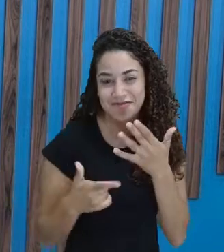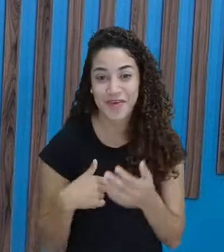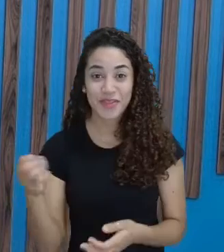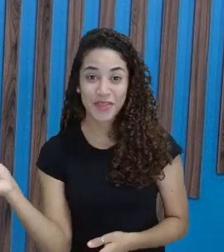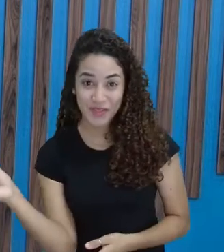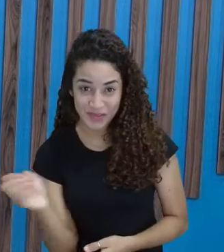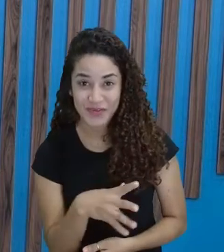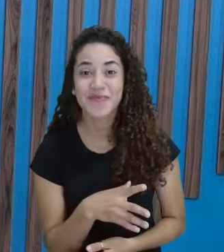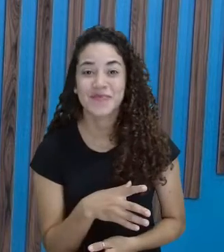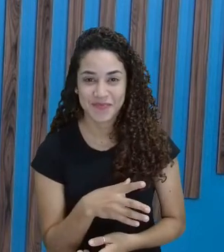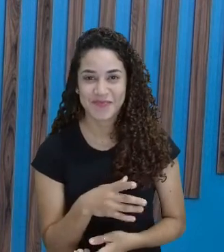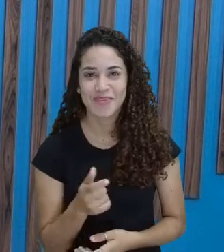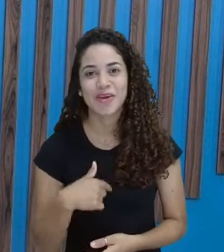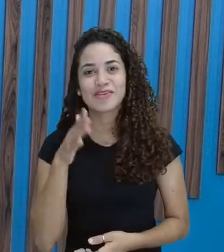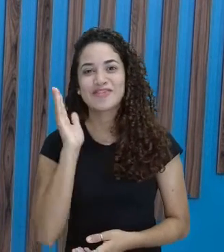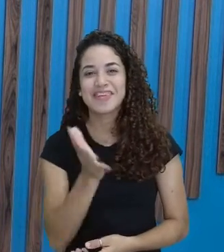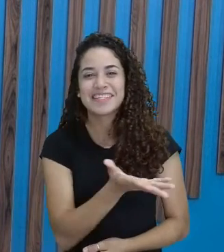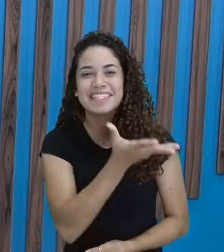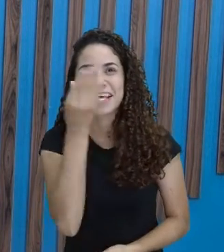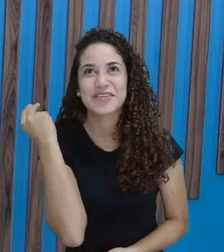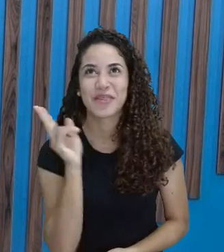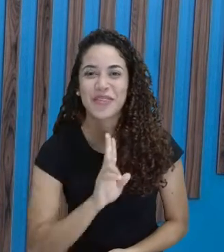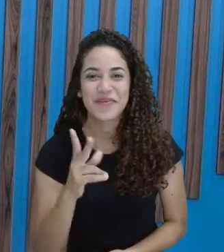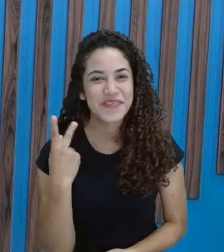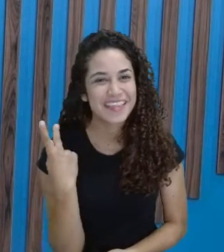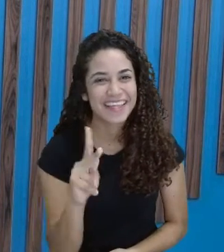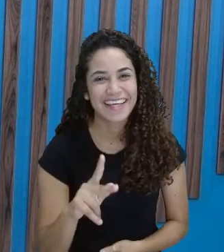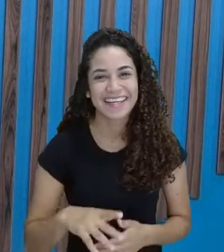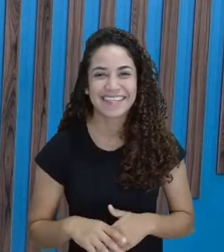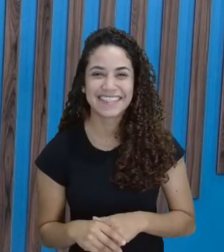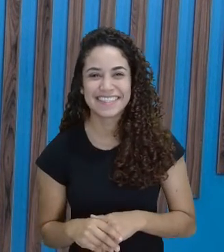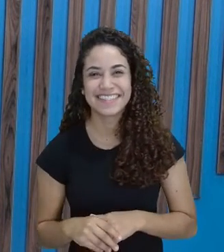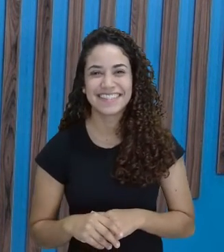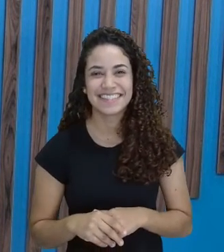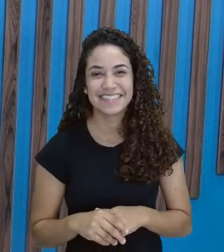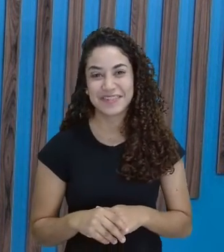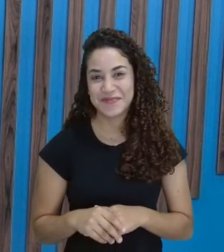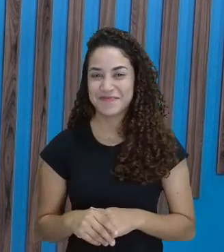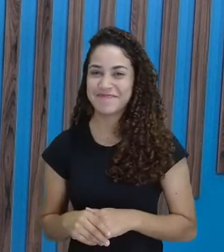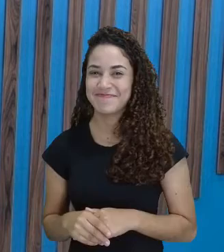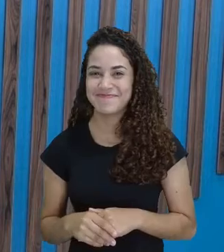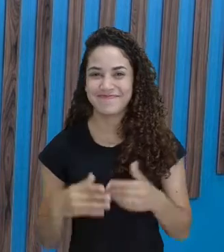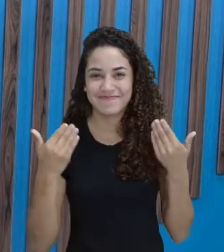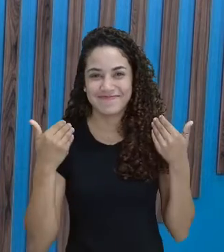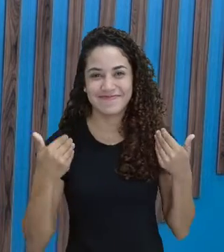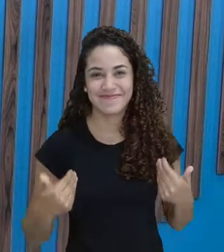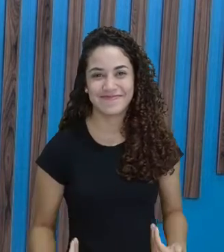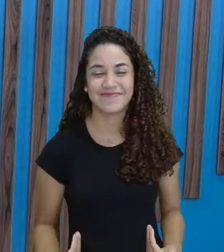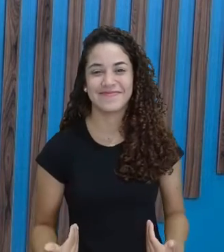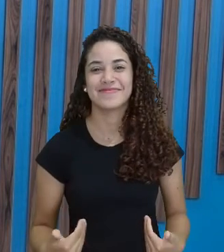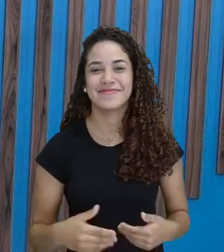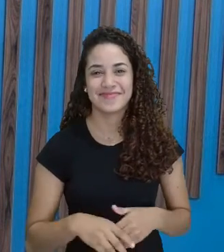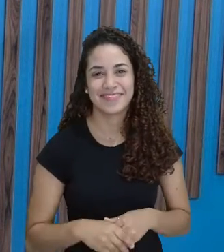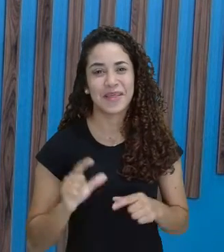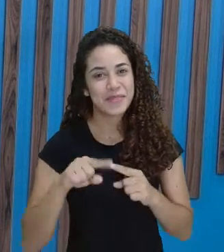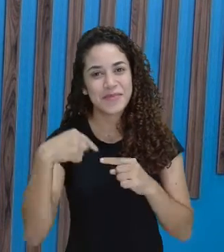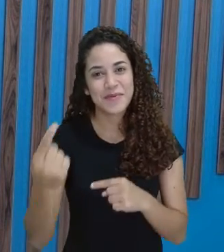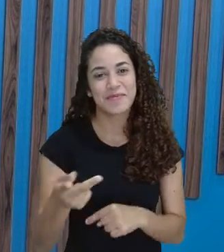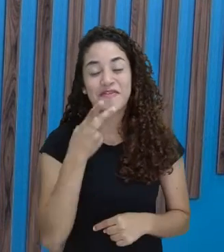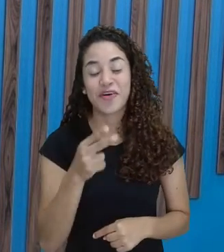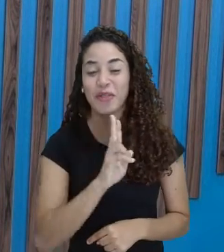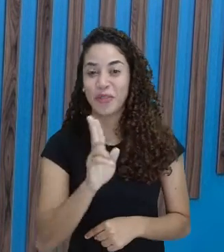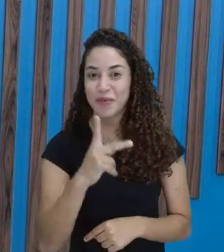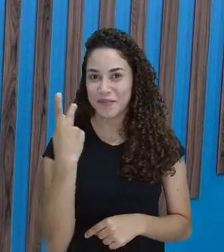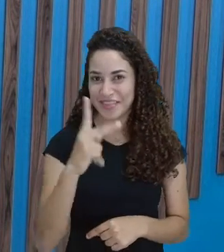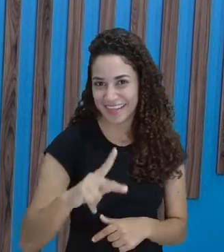nova, e eu já esqueci o nome dela. Ela está aqui bem pertinho. Daqui a pouco eu digo o nome dela, viu?